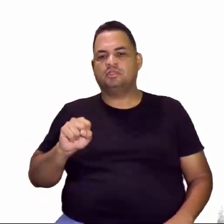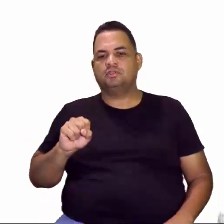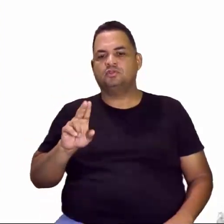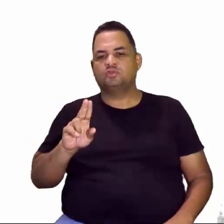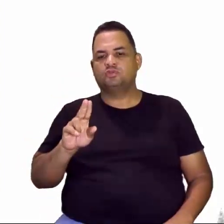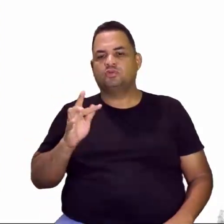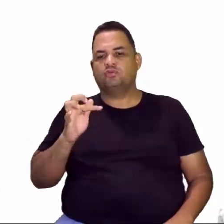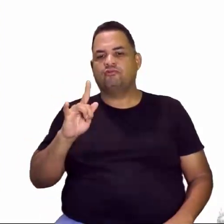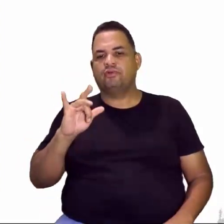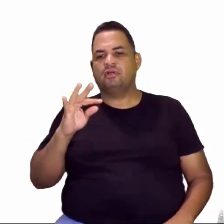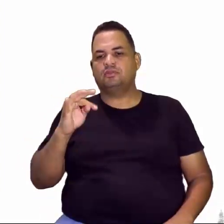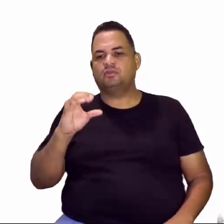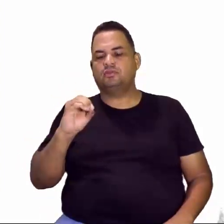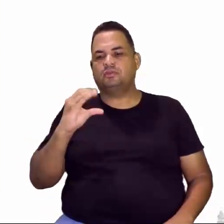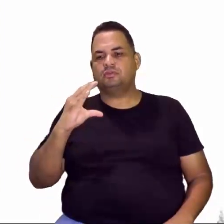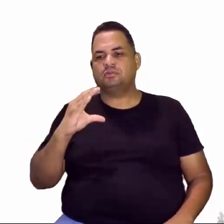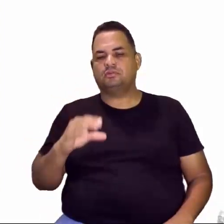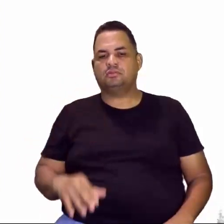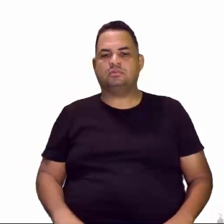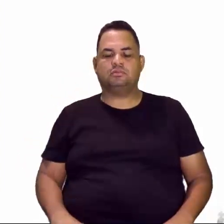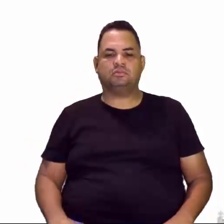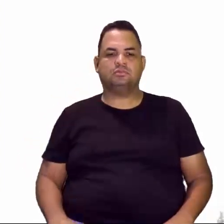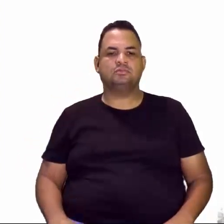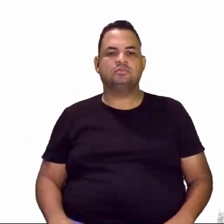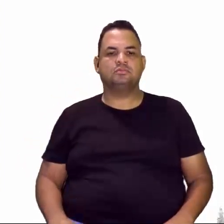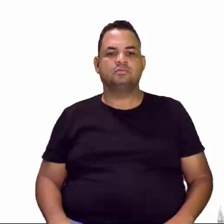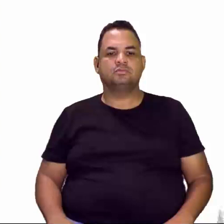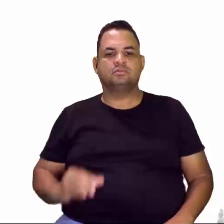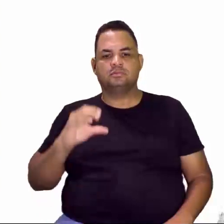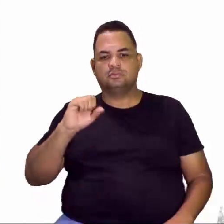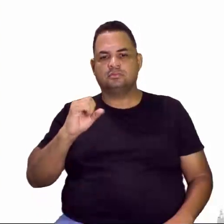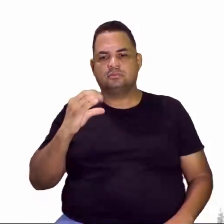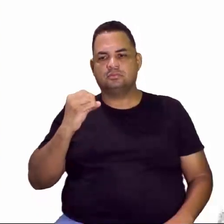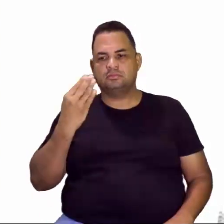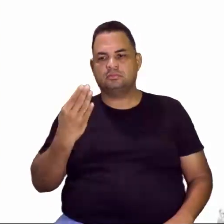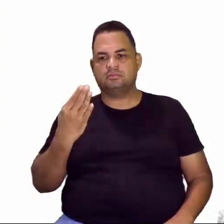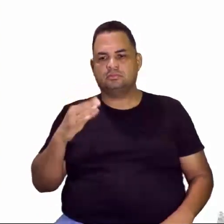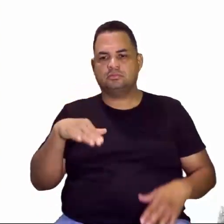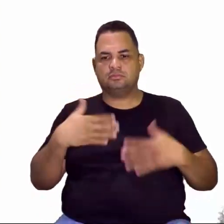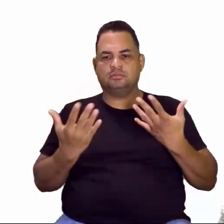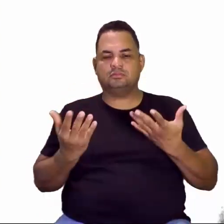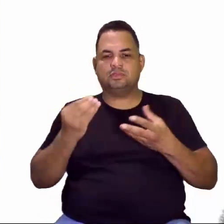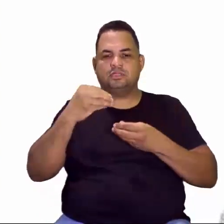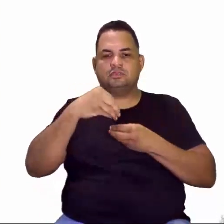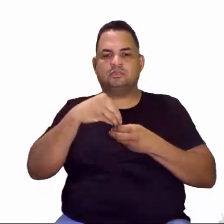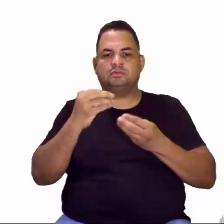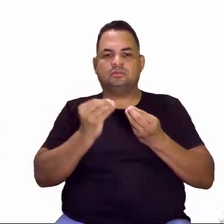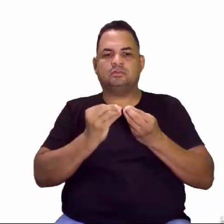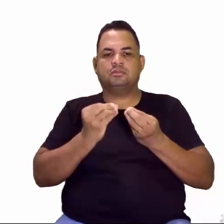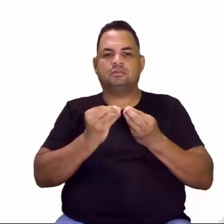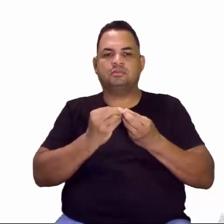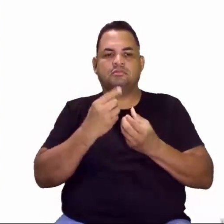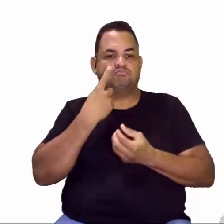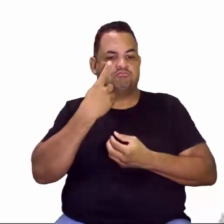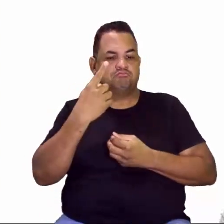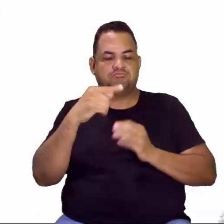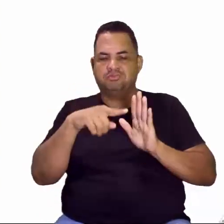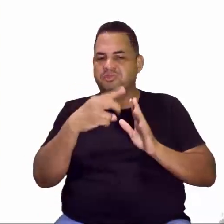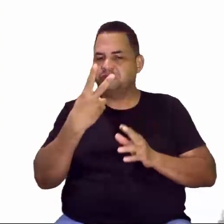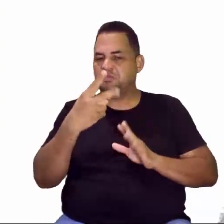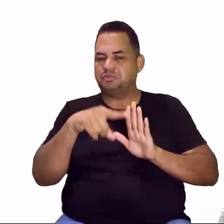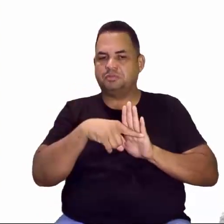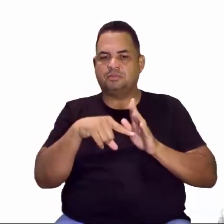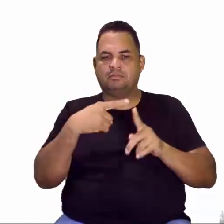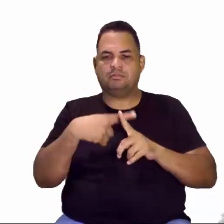sulfato. SO4 é o nosso sulfato. Quando ele está na molécula, a gente não vai ver a carga